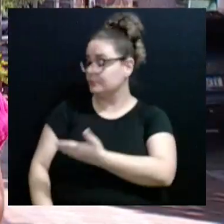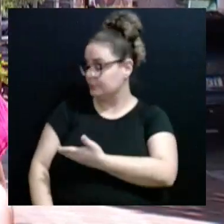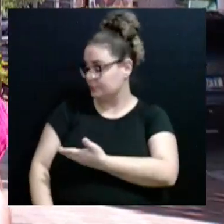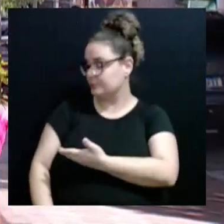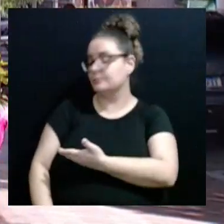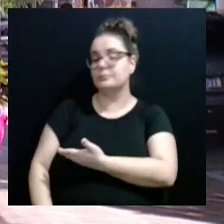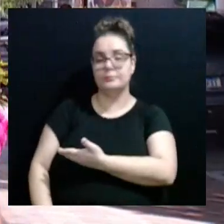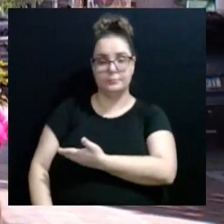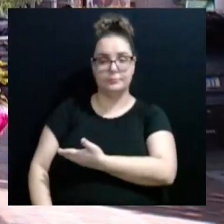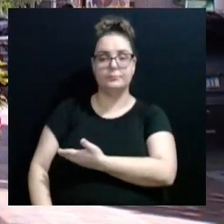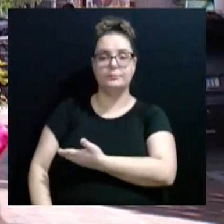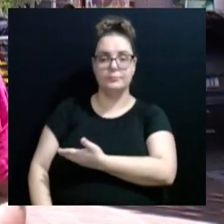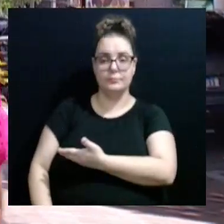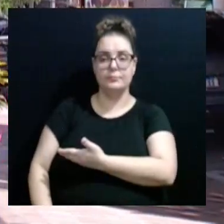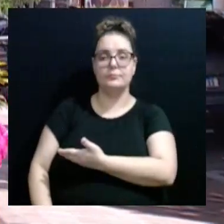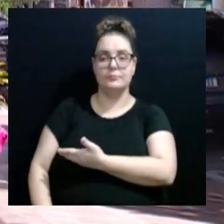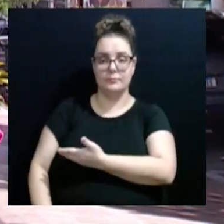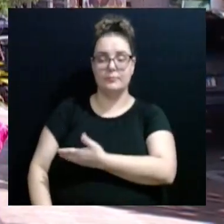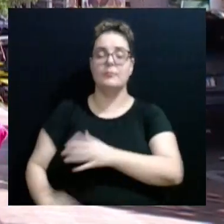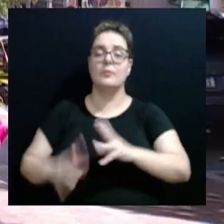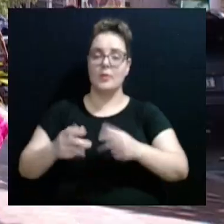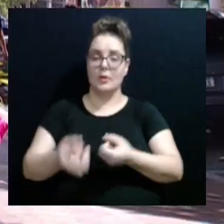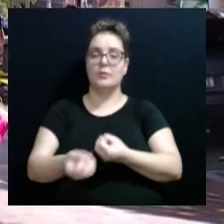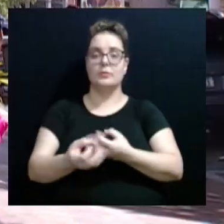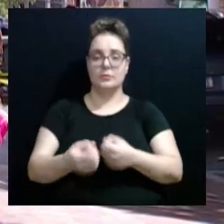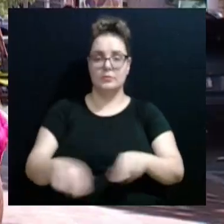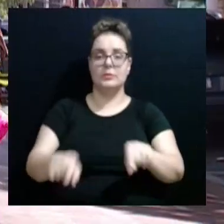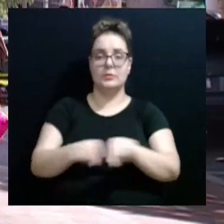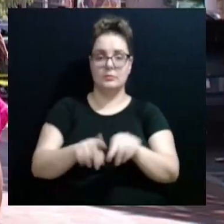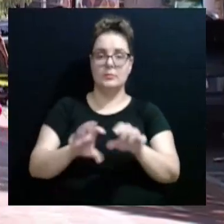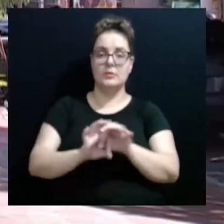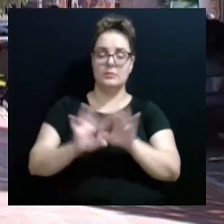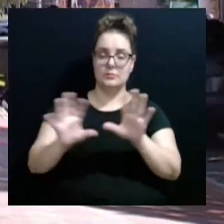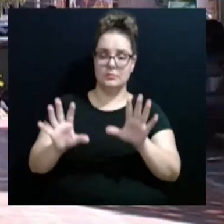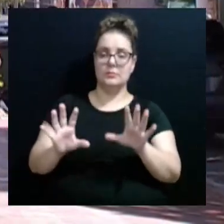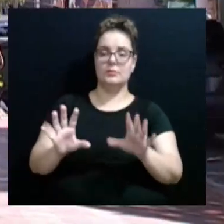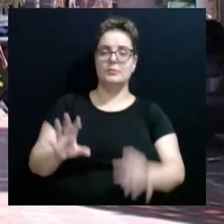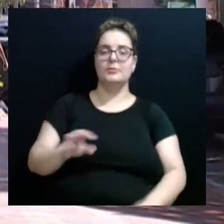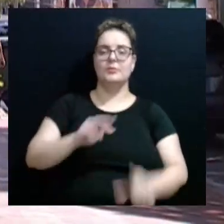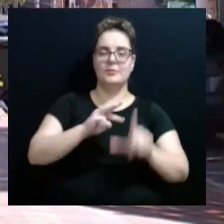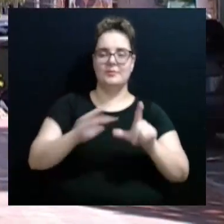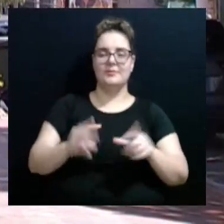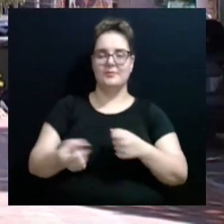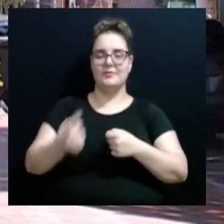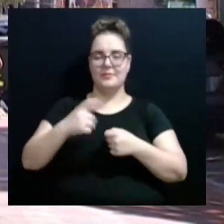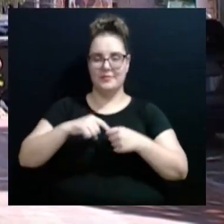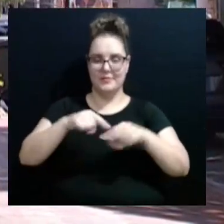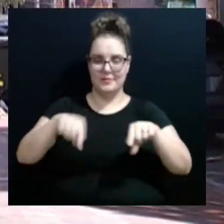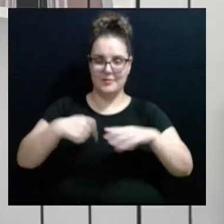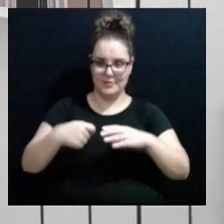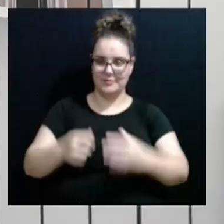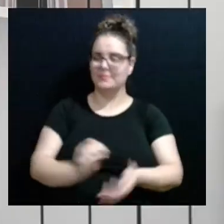Para todas as informações também estão disponíveis lá no portal. Eu volto com você aí no estúdio.